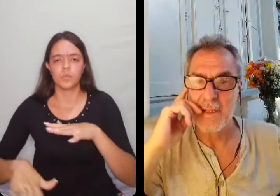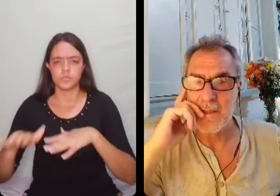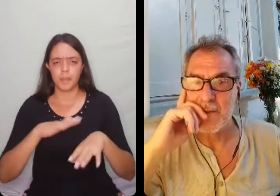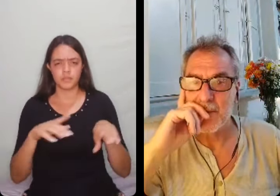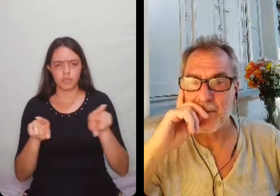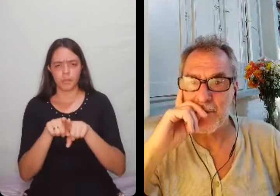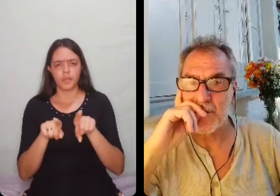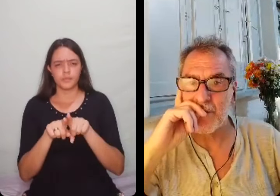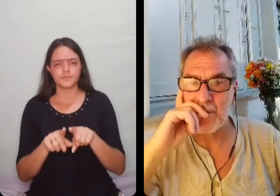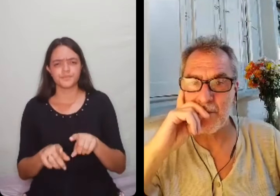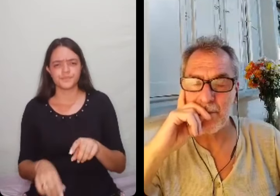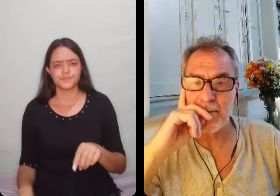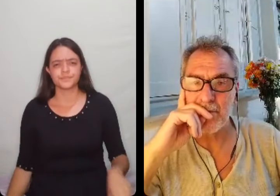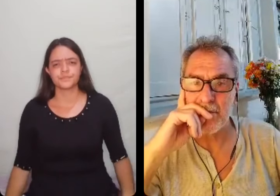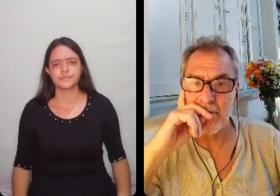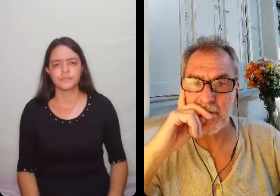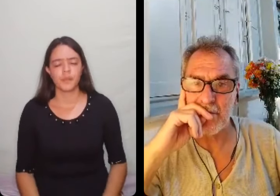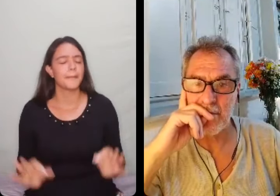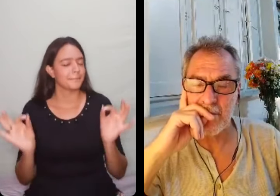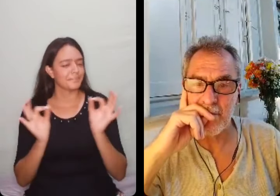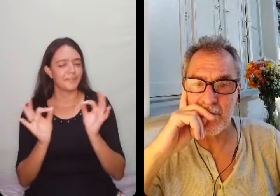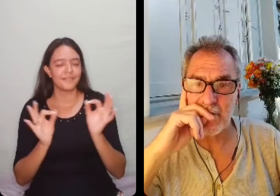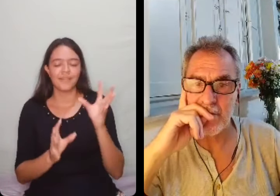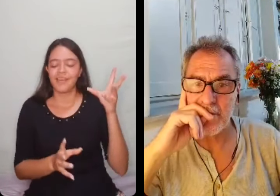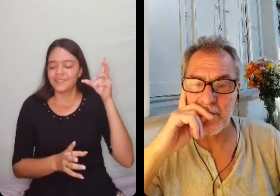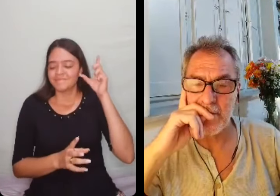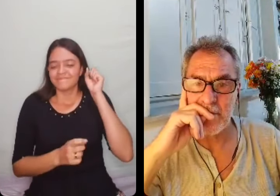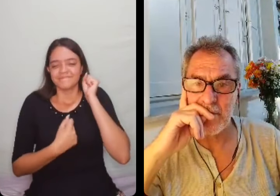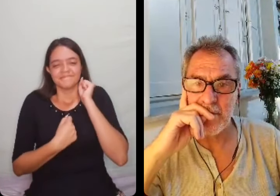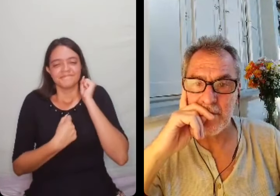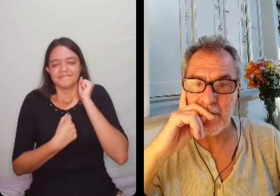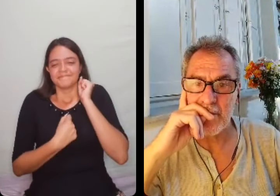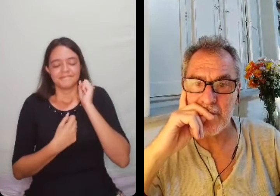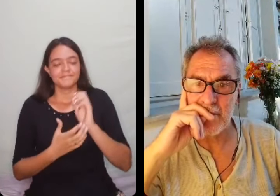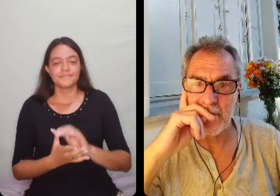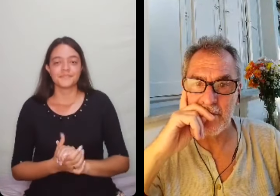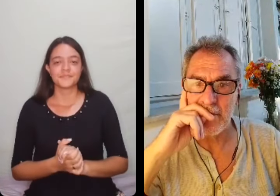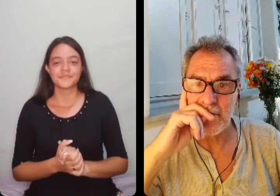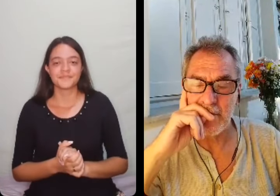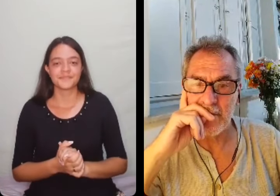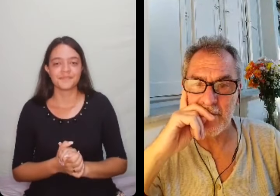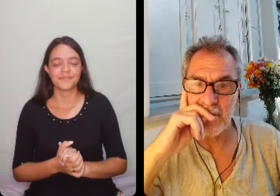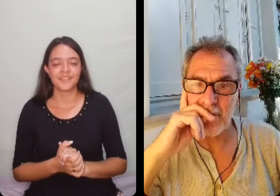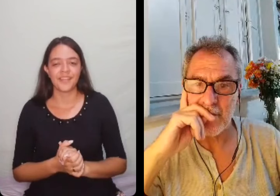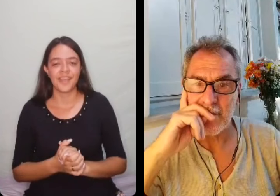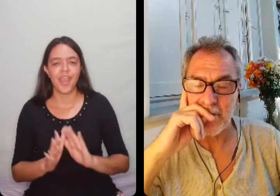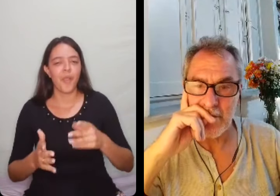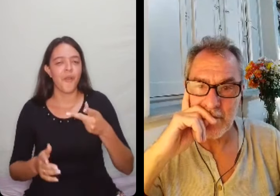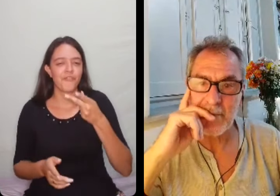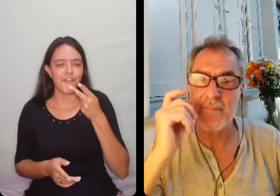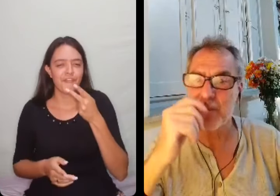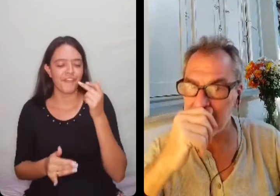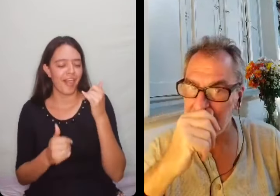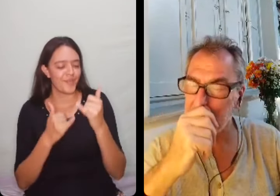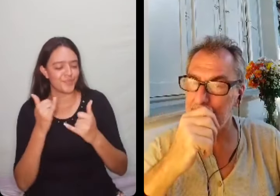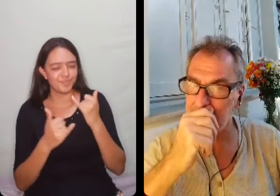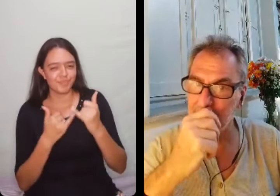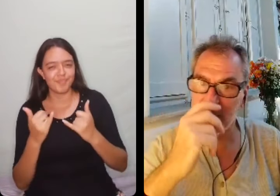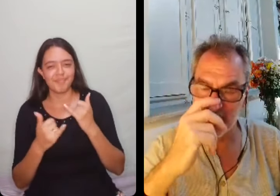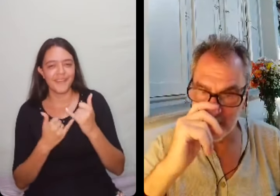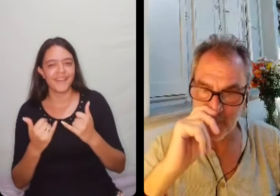Não, te ouvir assim, Norberto. Ah, e quando você fala de brincadeira, né? Que é uma brincadeira com muita